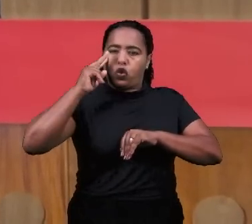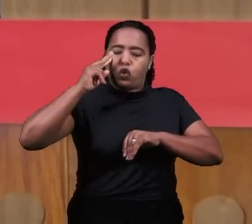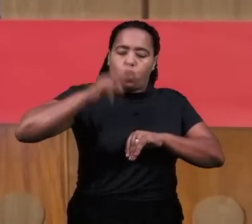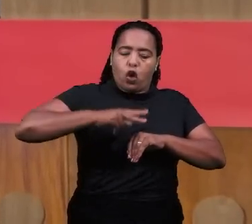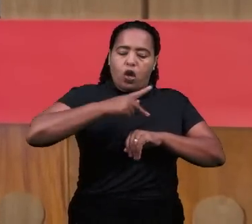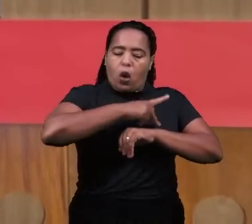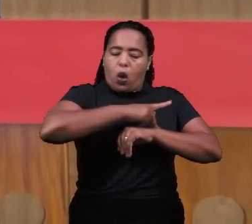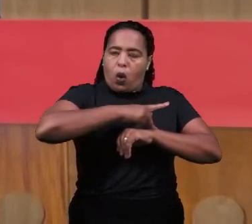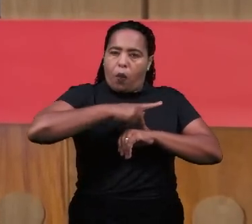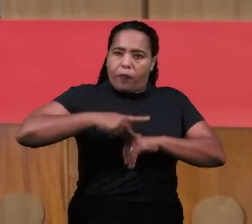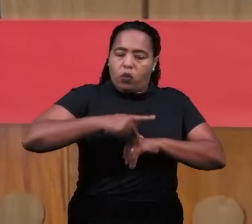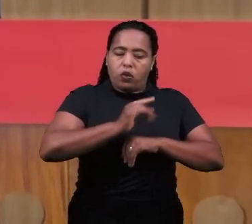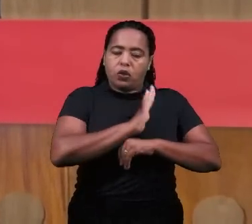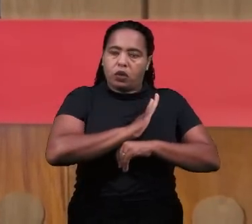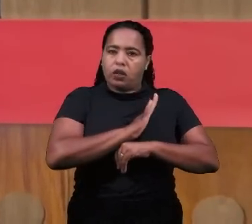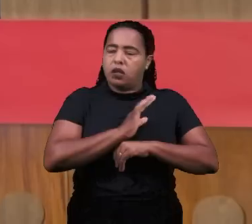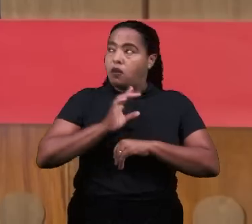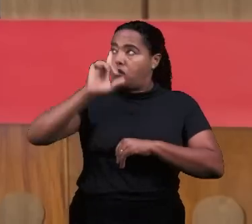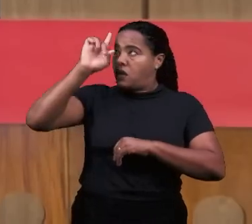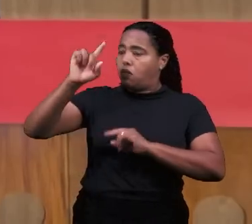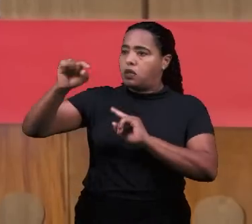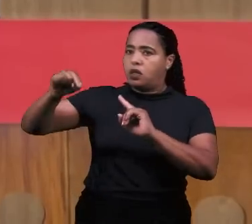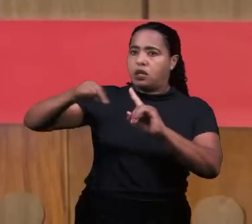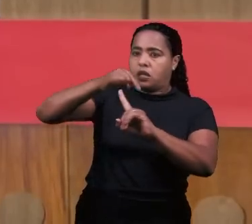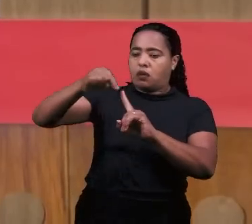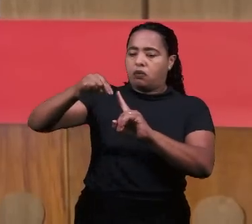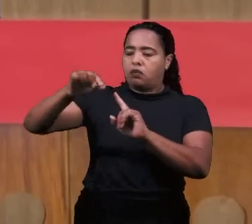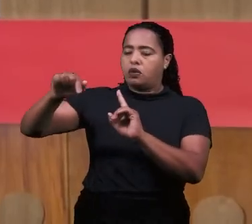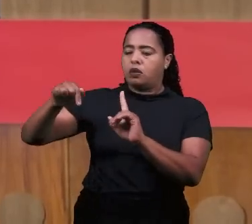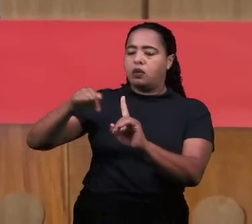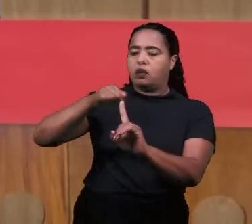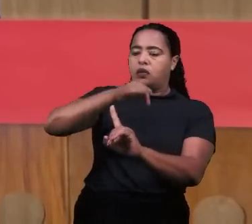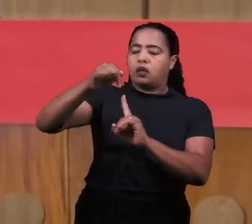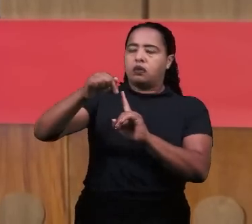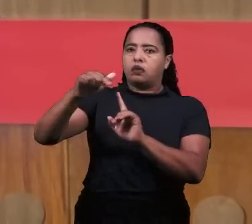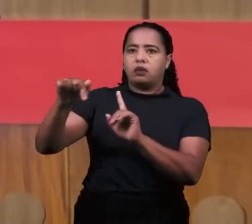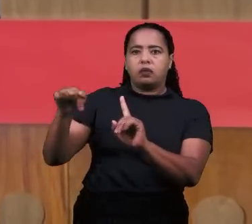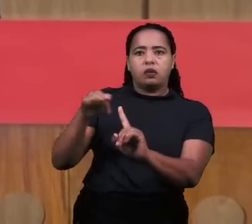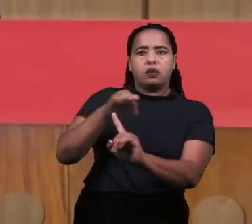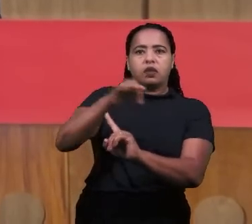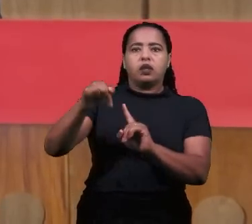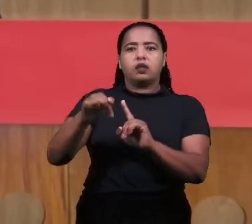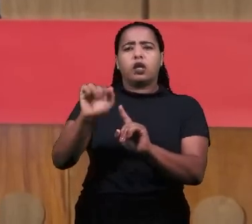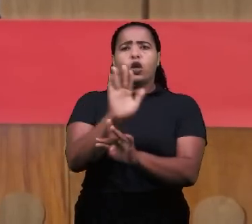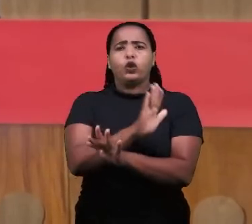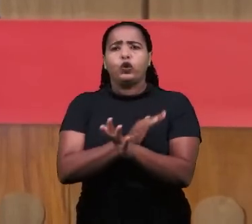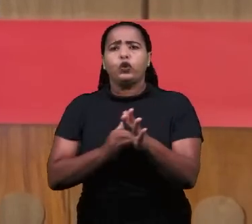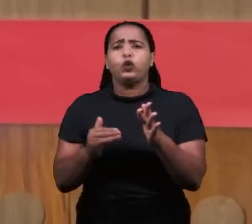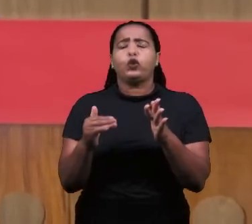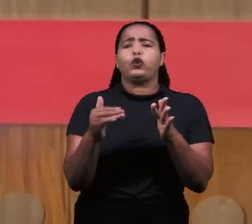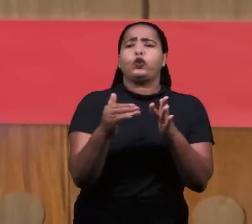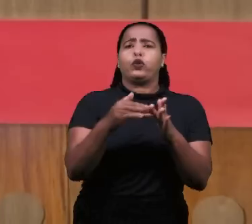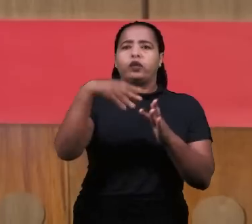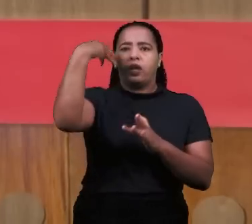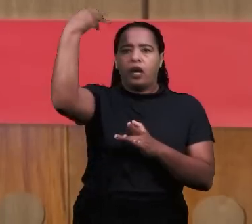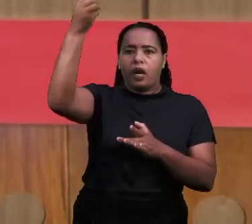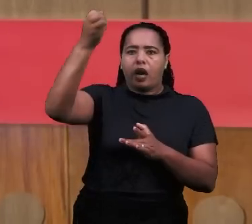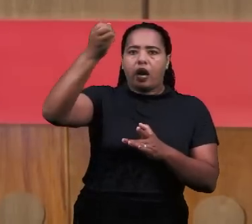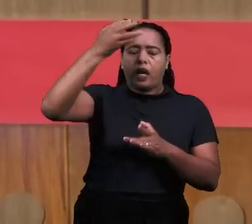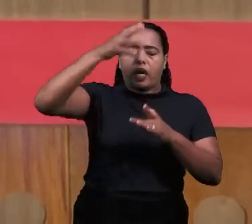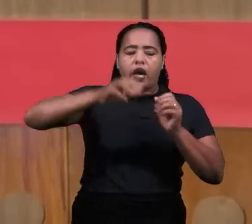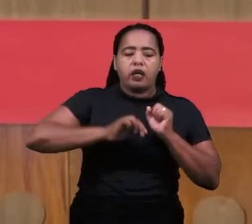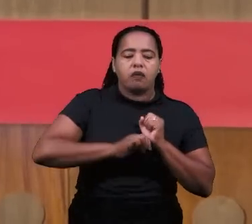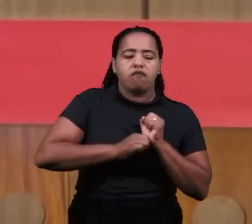santo, santo, santo, e Ele revelará toda abundante graça à